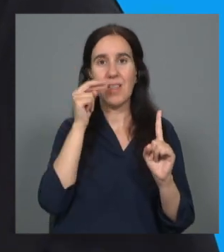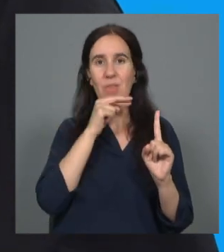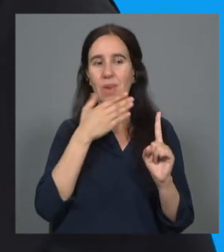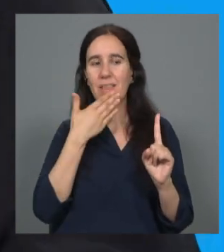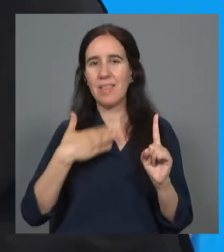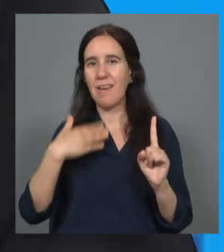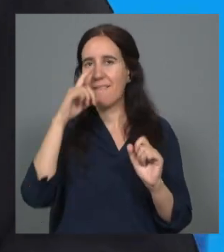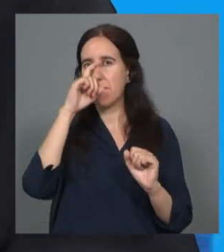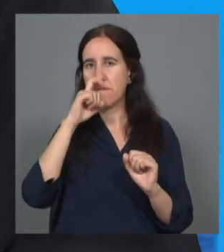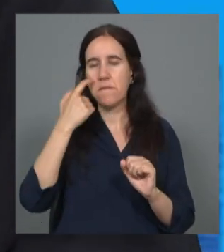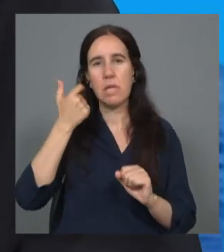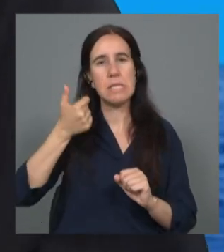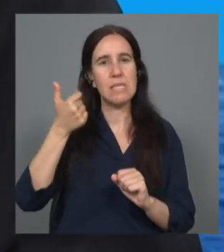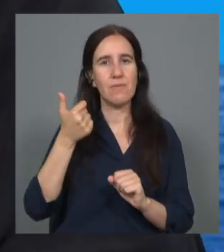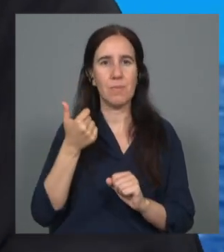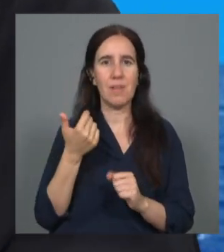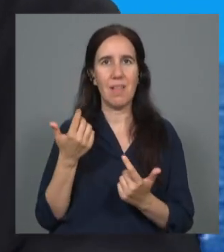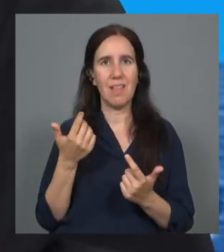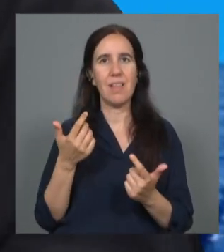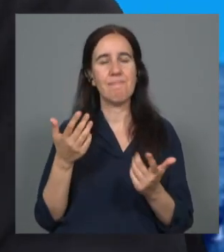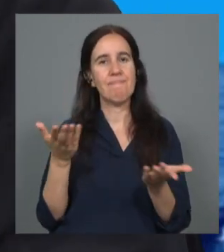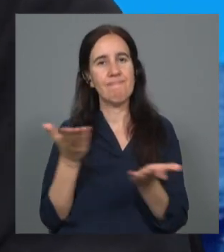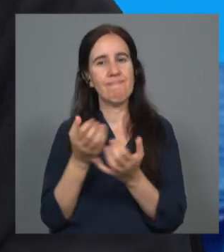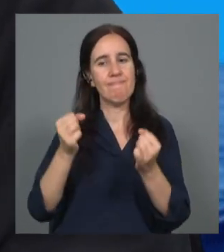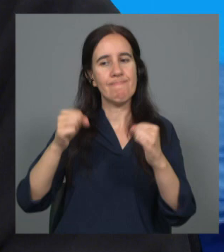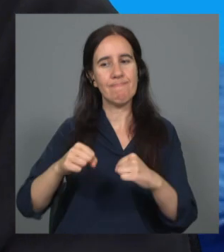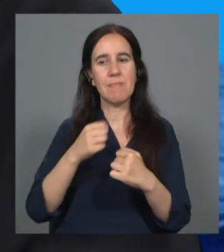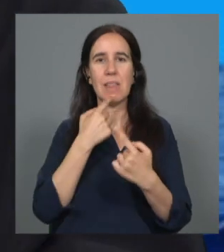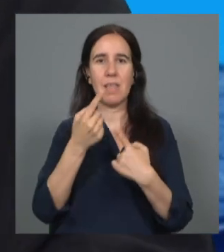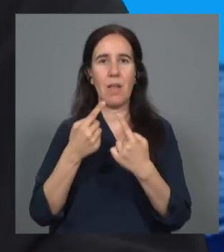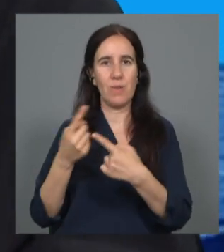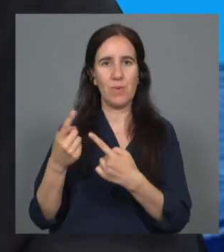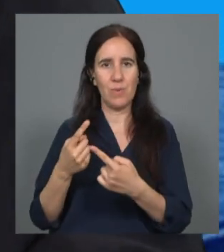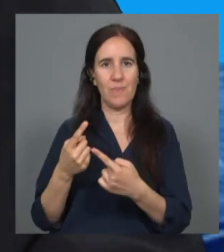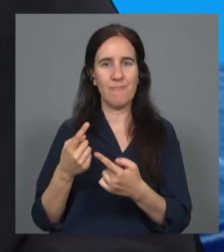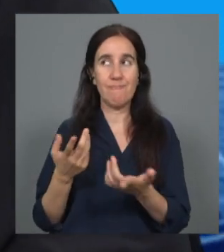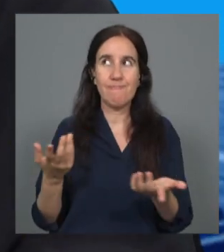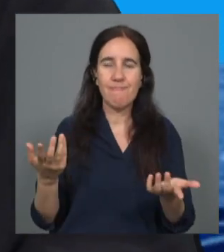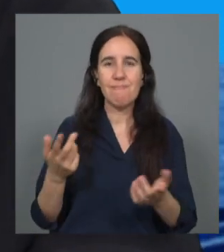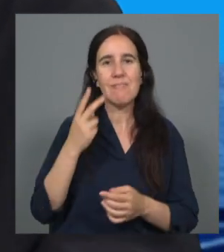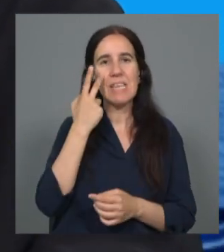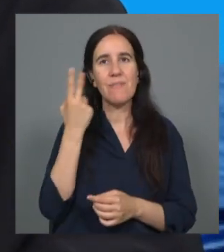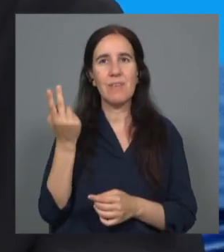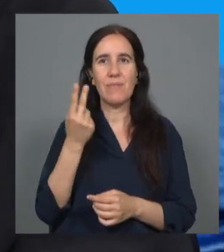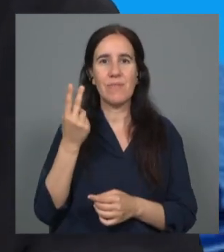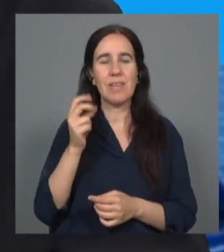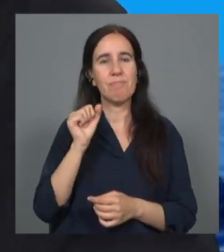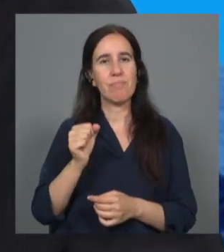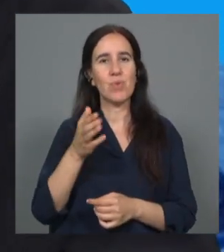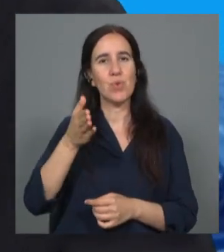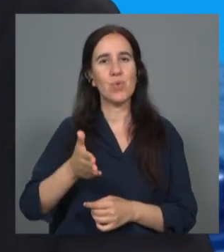que é fundamental entendermos, dialogarmos, enfim, viver uma vida mais